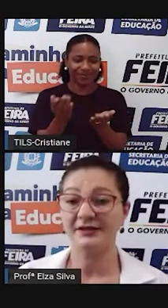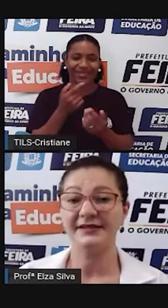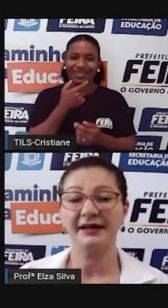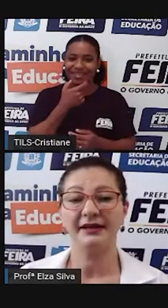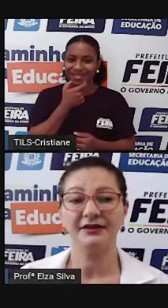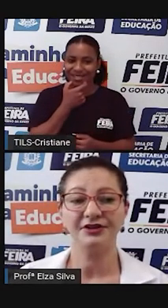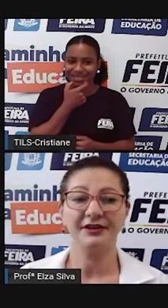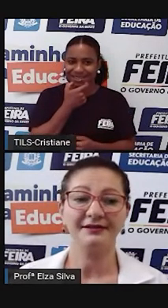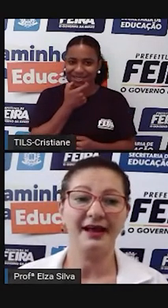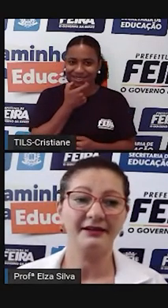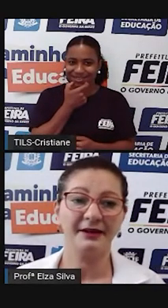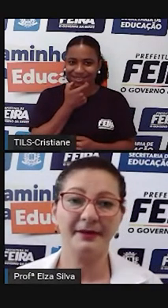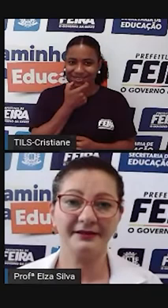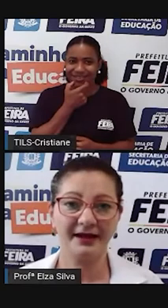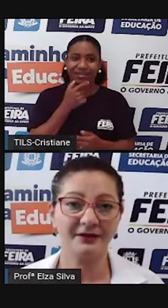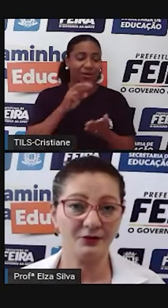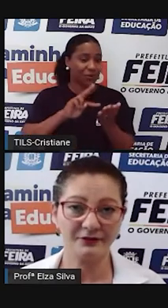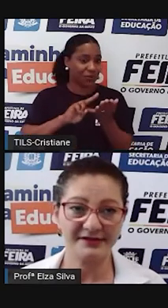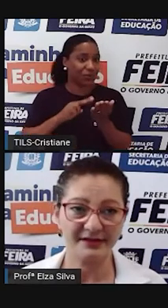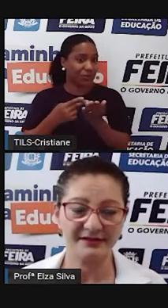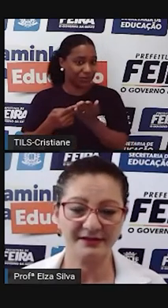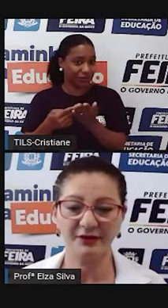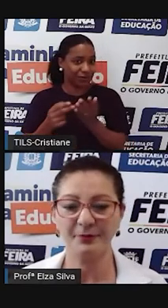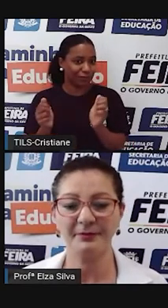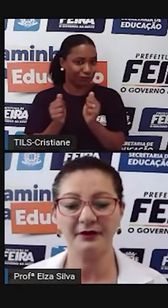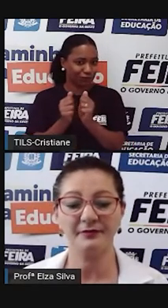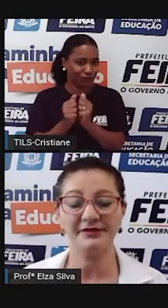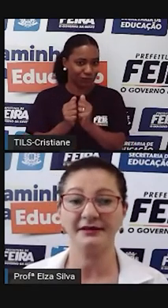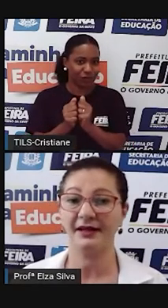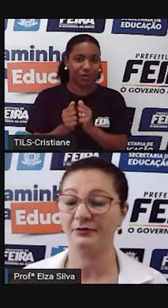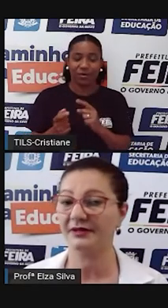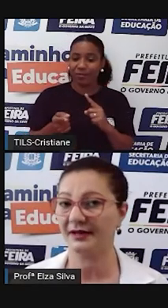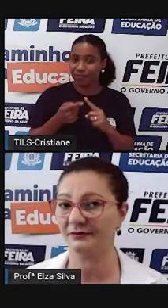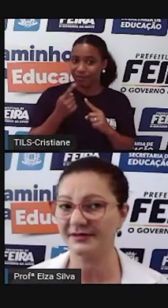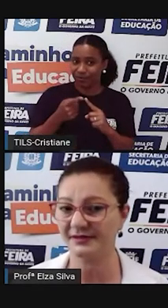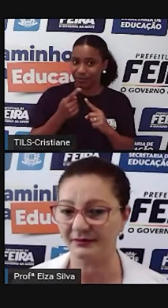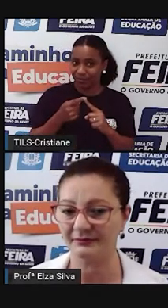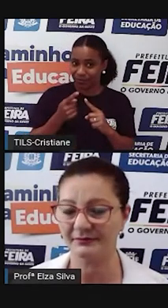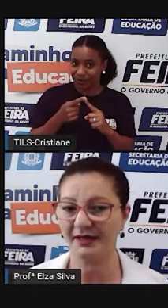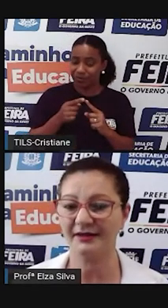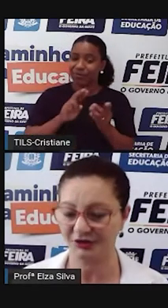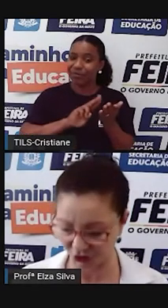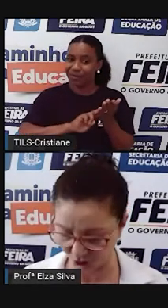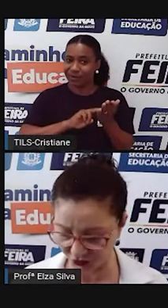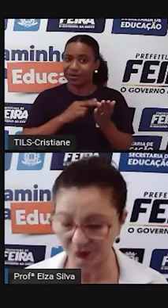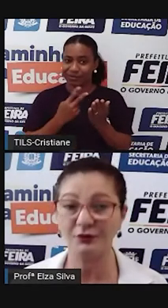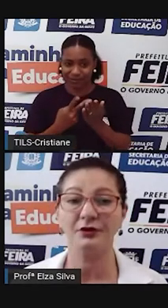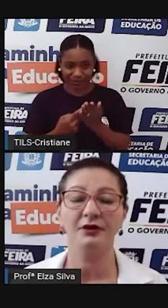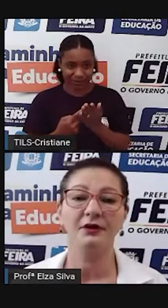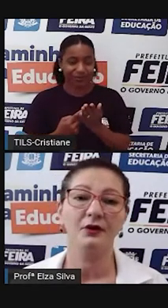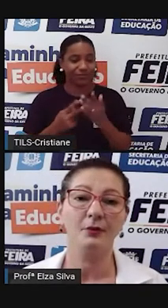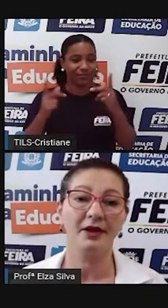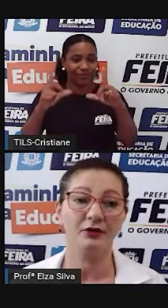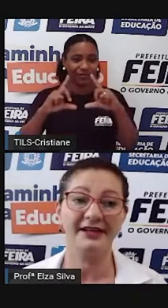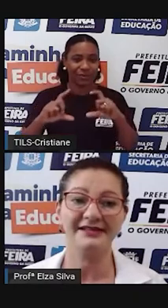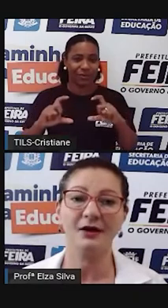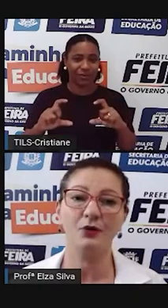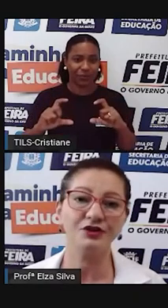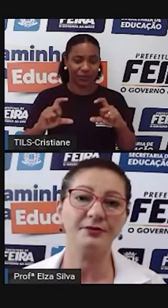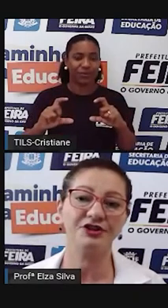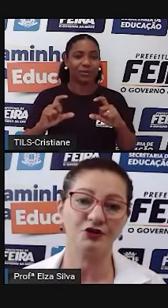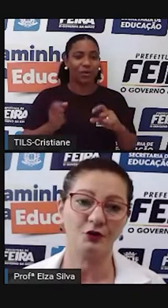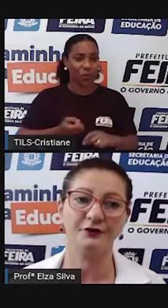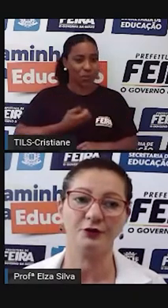e gostaria de tentar interpretar aqui com vocês. Então, primeiro vamos tentar uma tradução, né, deste último, ou melhor,